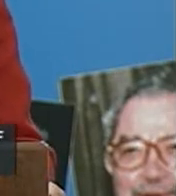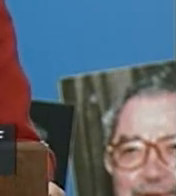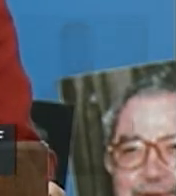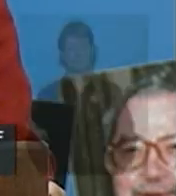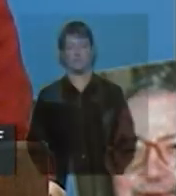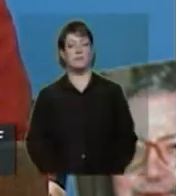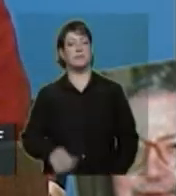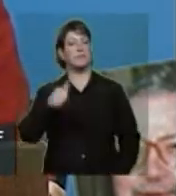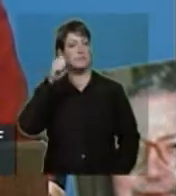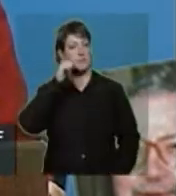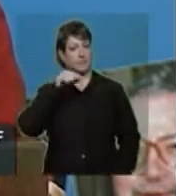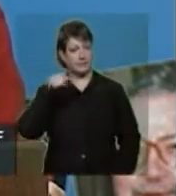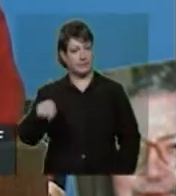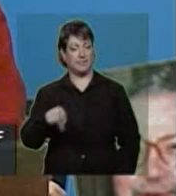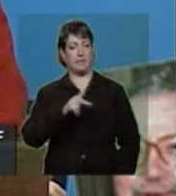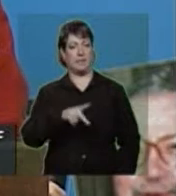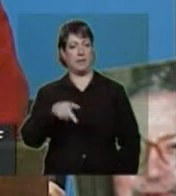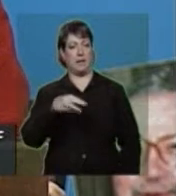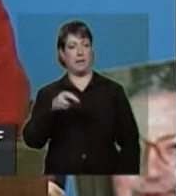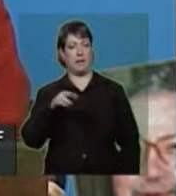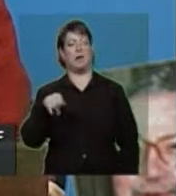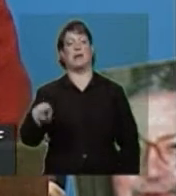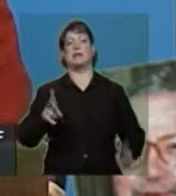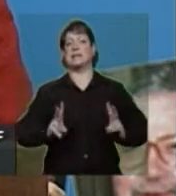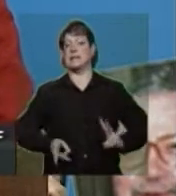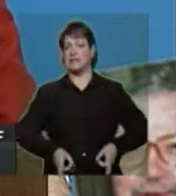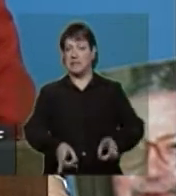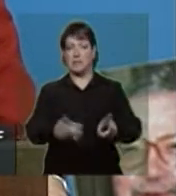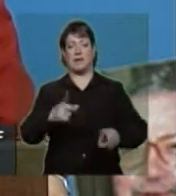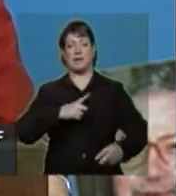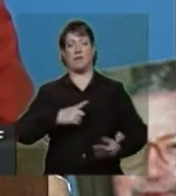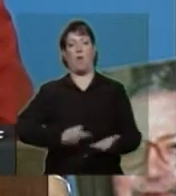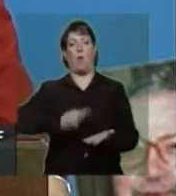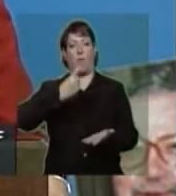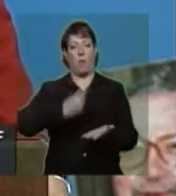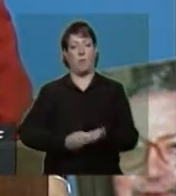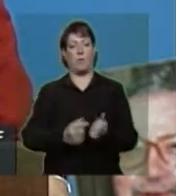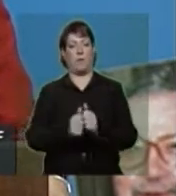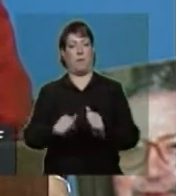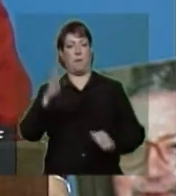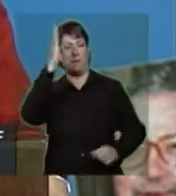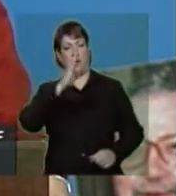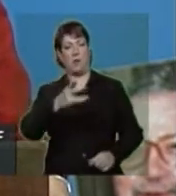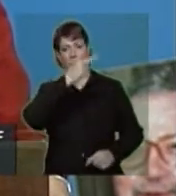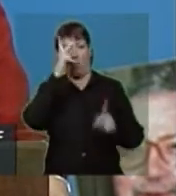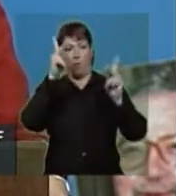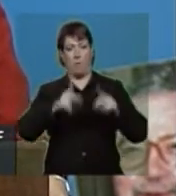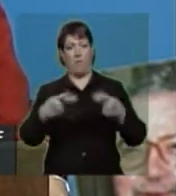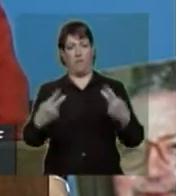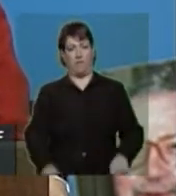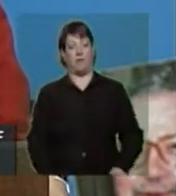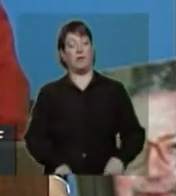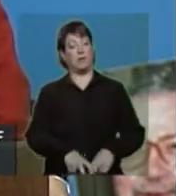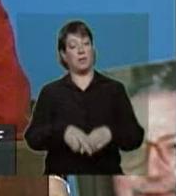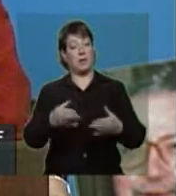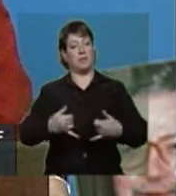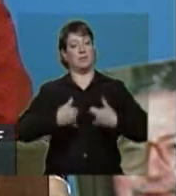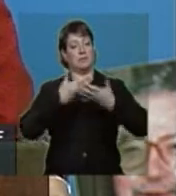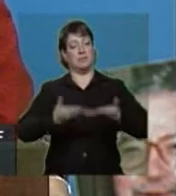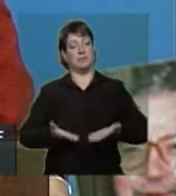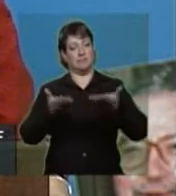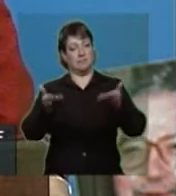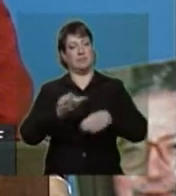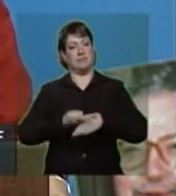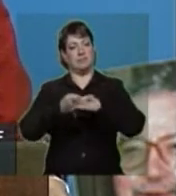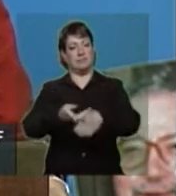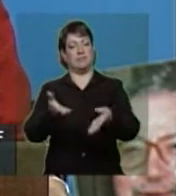Ela sempre carregou esse compromisso com o Brasil e com o seu povo. E, por isso, esta homenagem